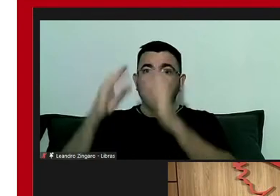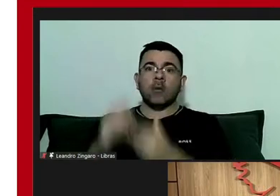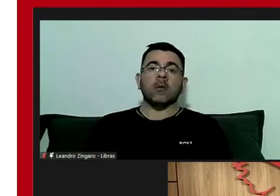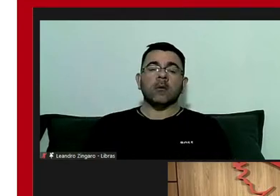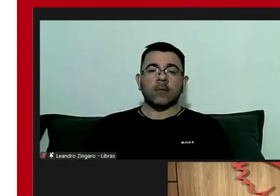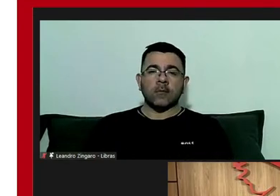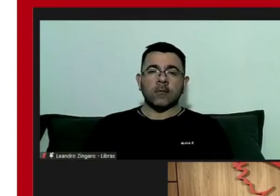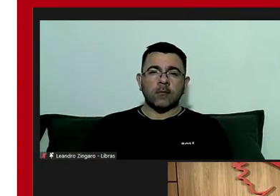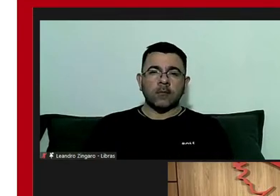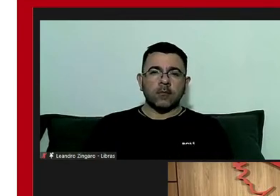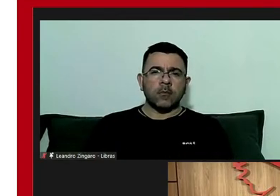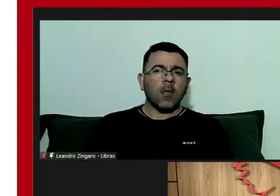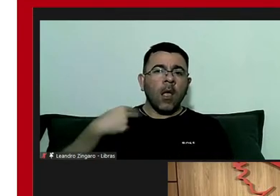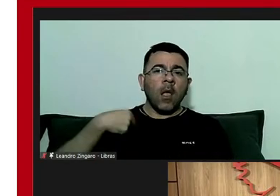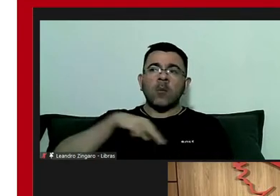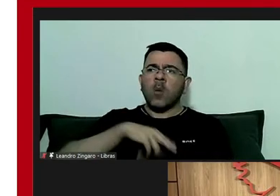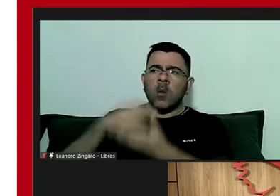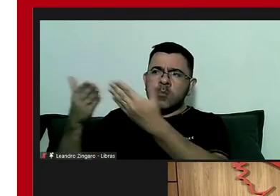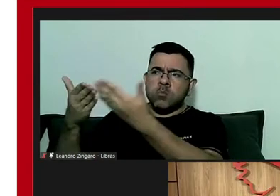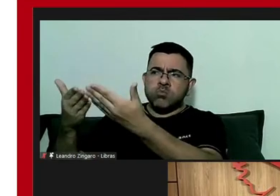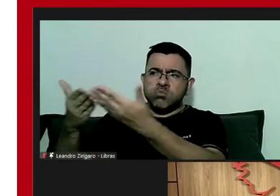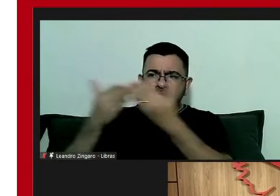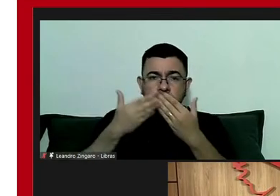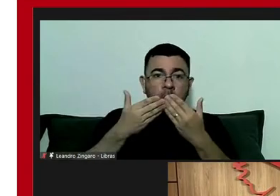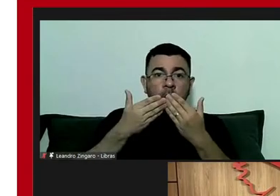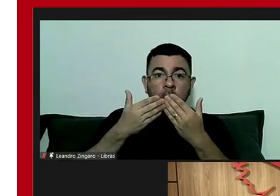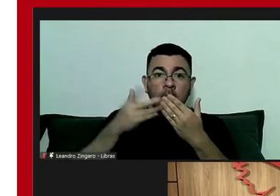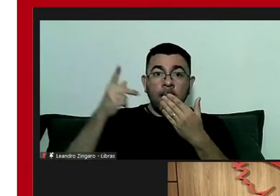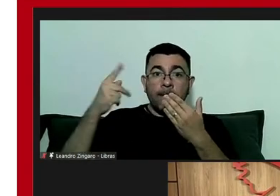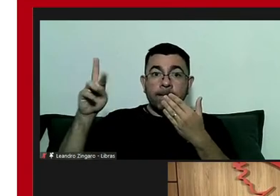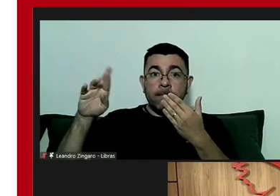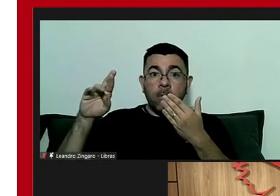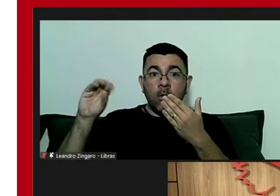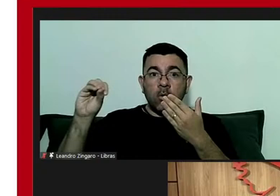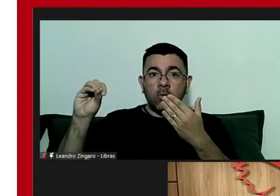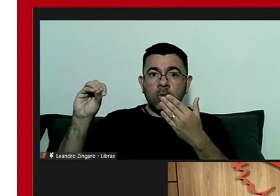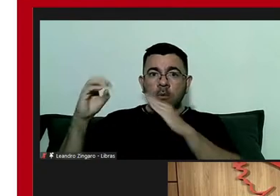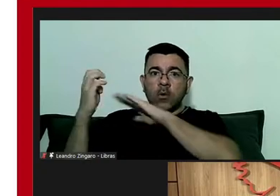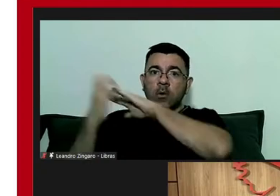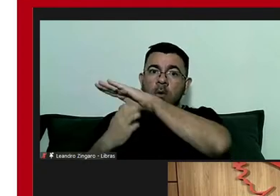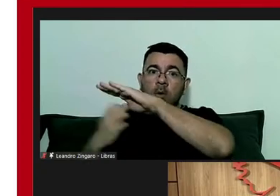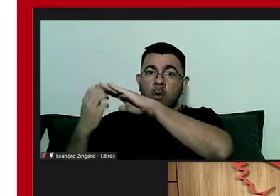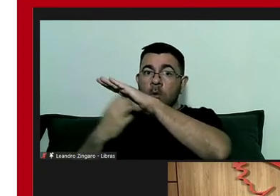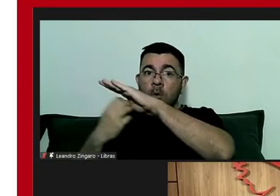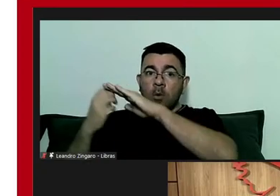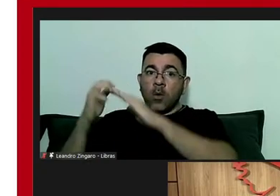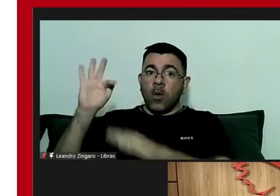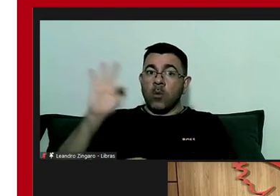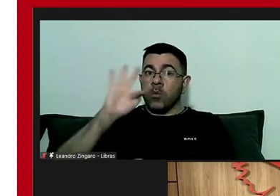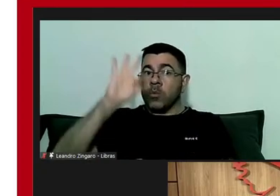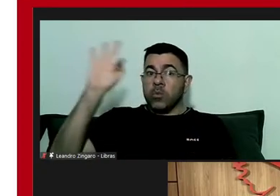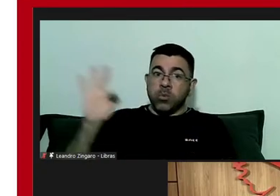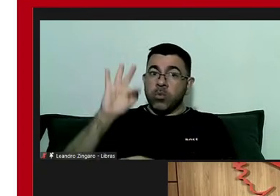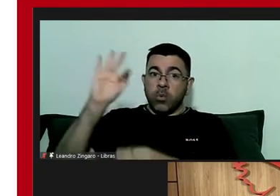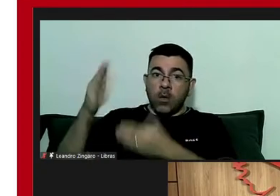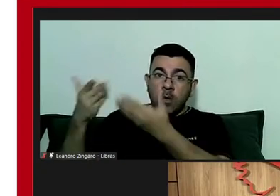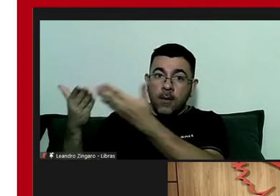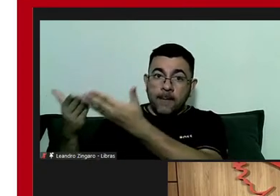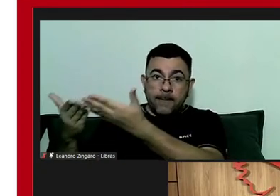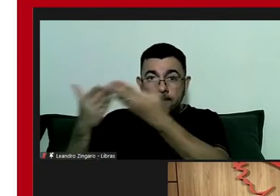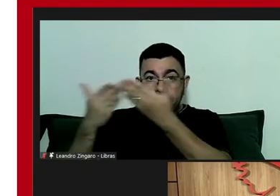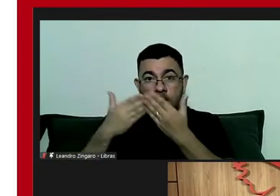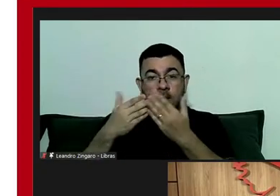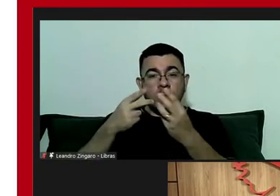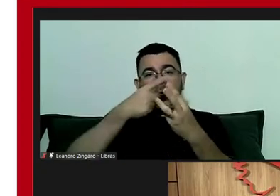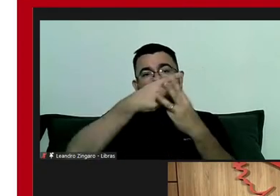a gente contratou o p digital para o p digital as Universidades e gerenciar esse programa Então são três coisas o